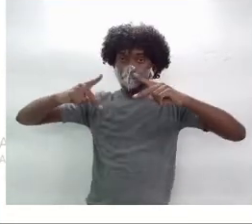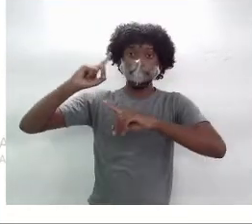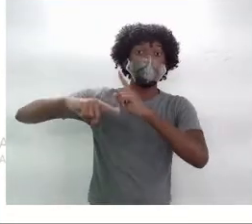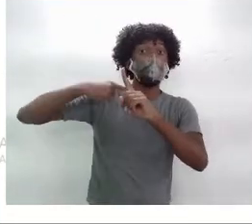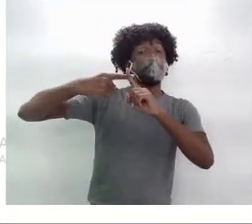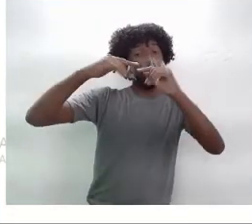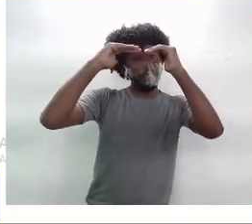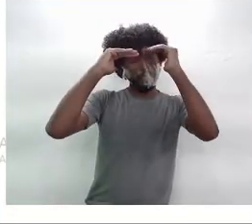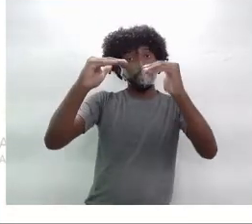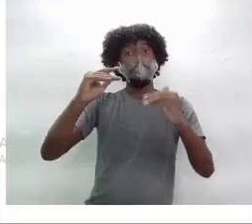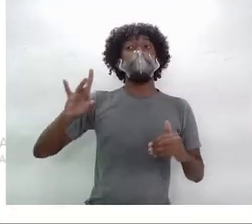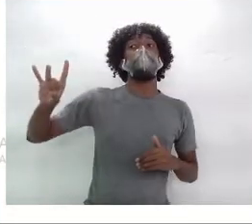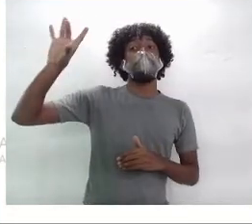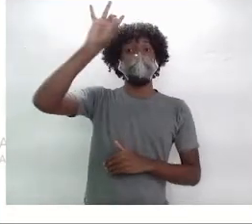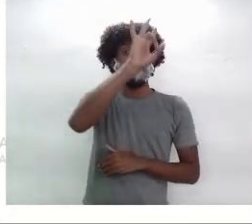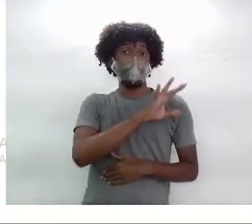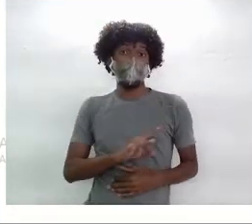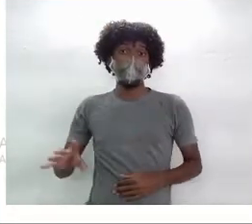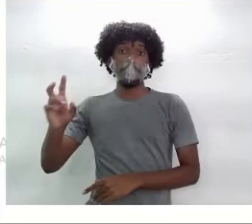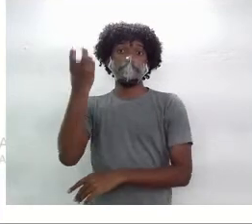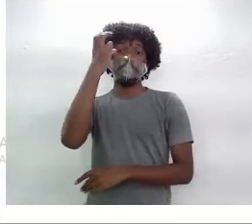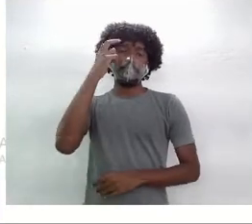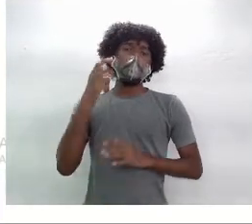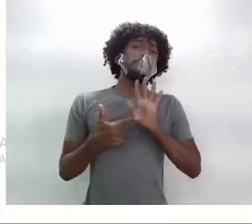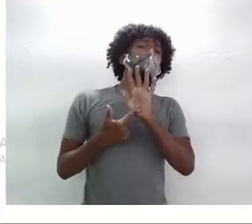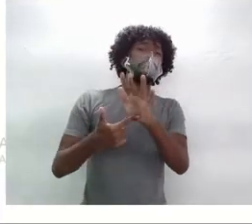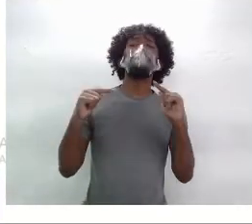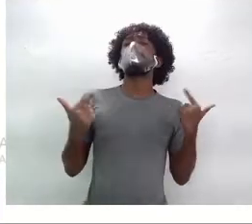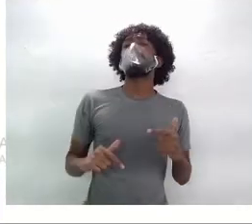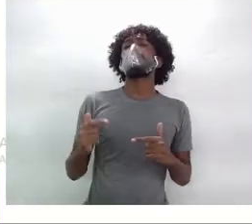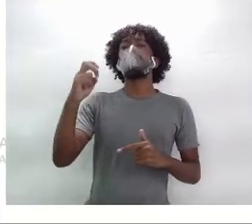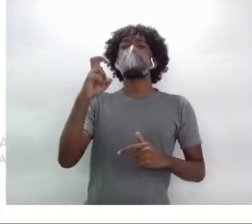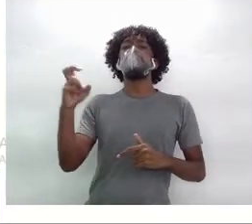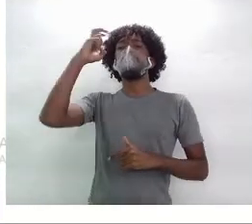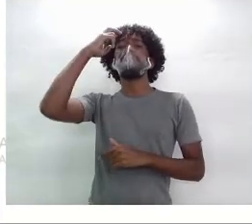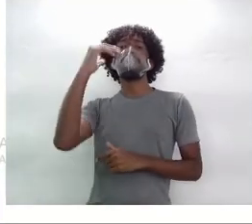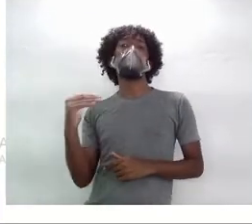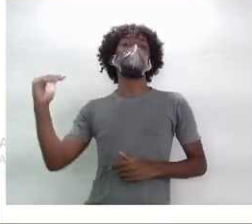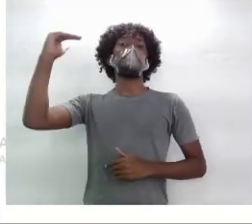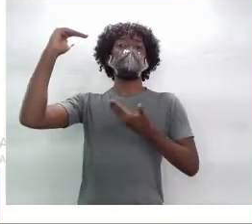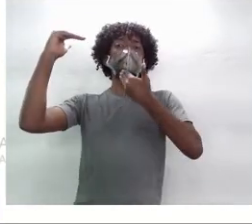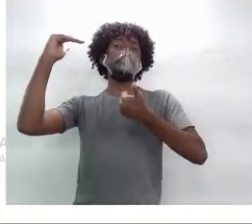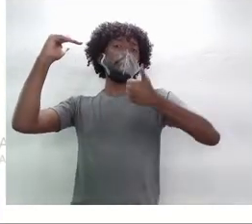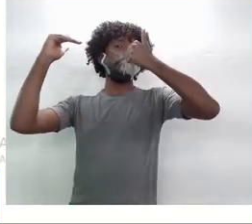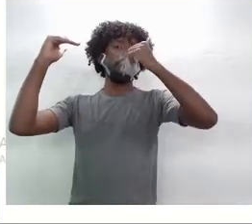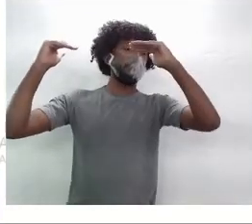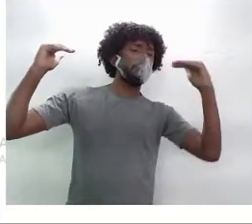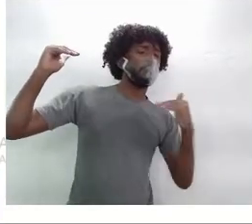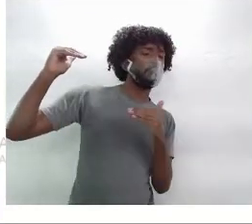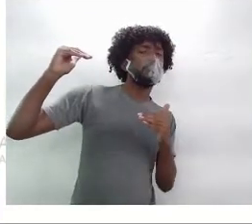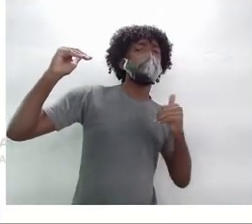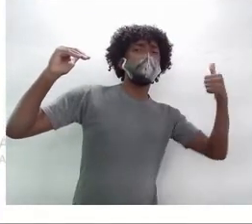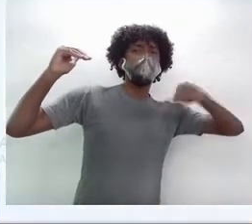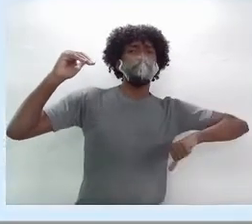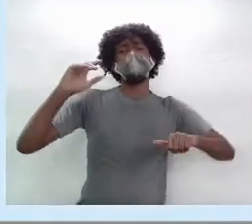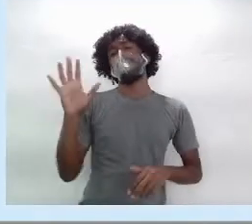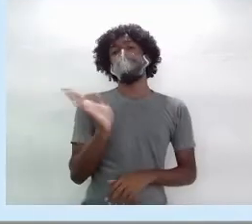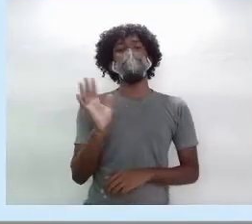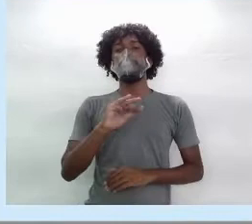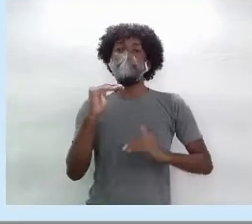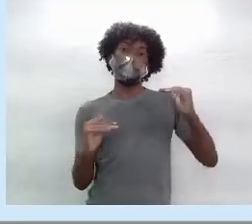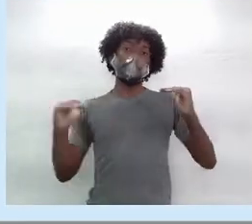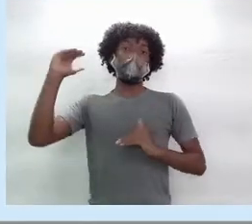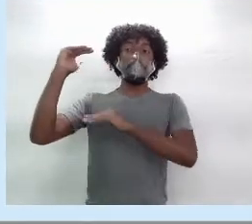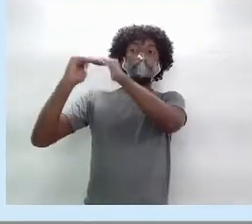das diferentes culturas, mostrando que não existe uma melhor ou pior do que a outra, ou mais